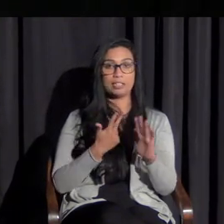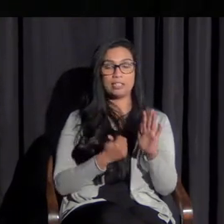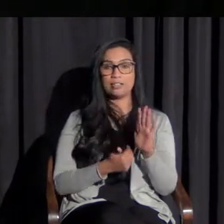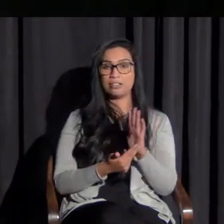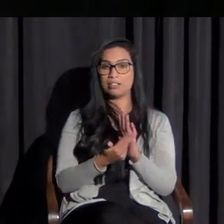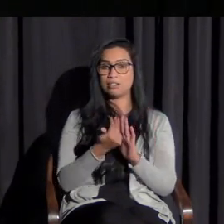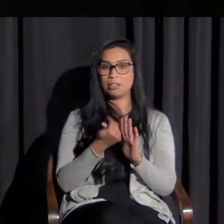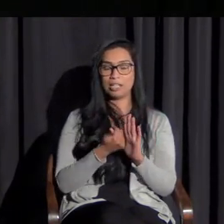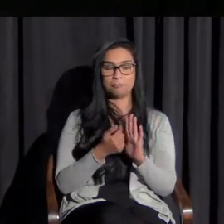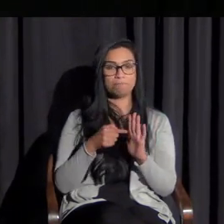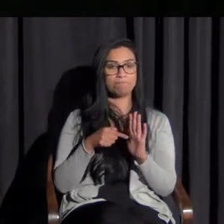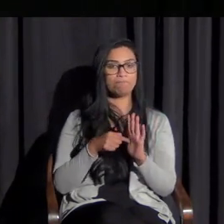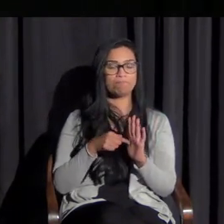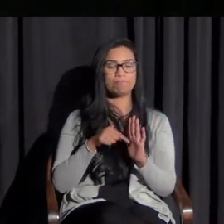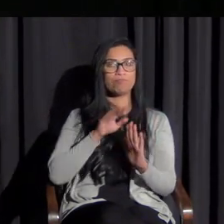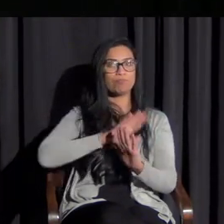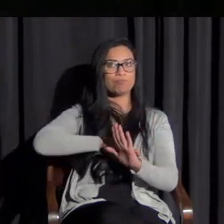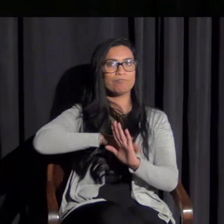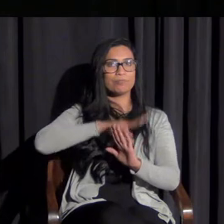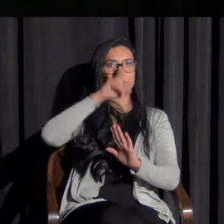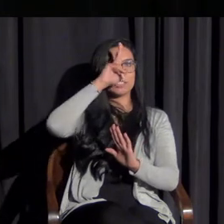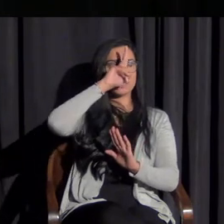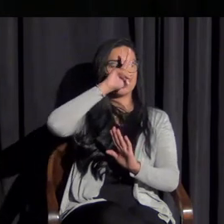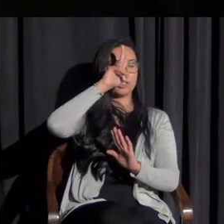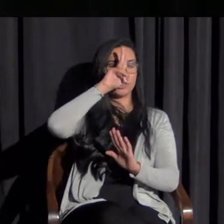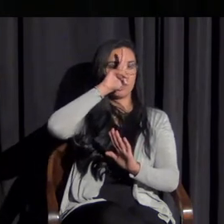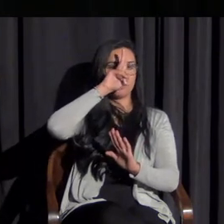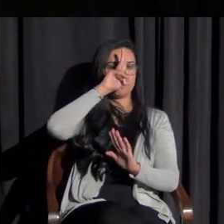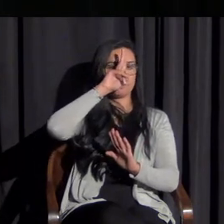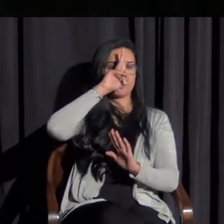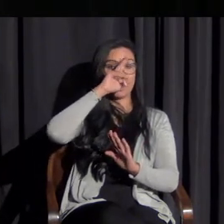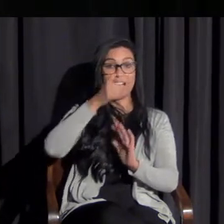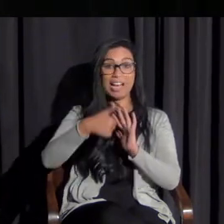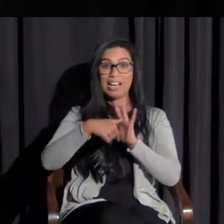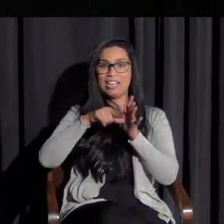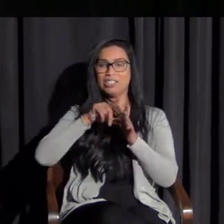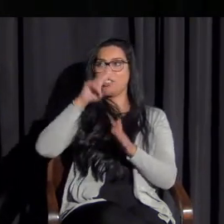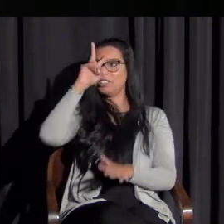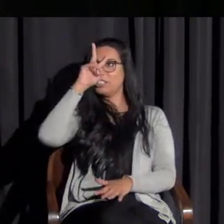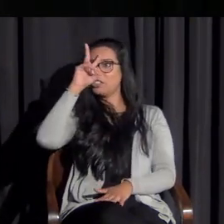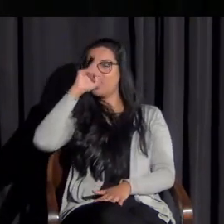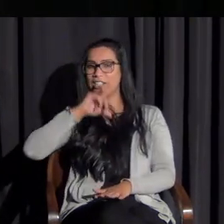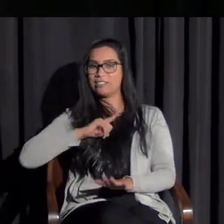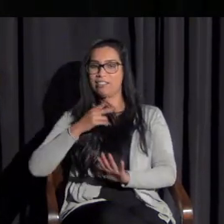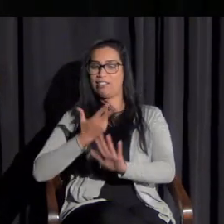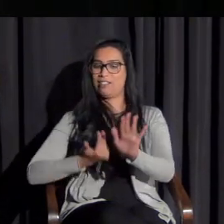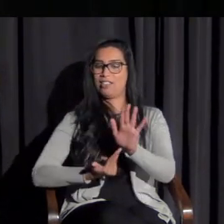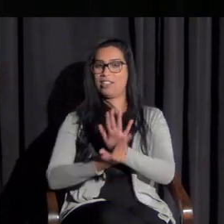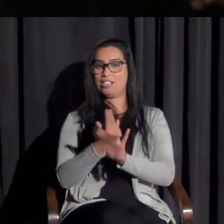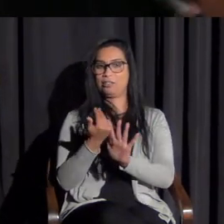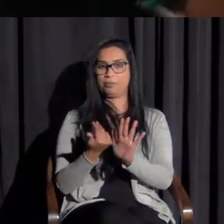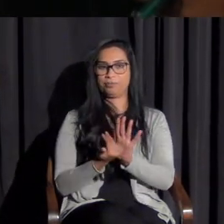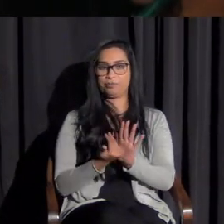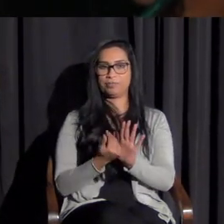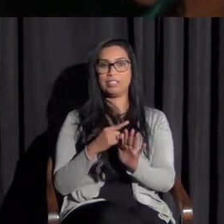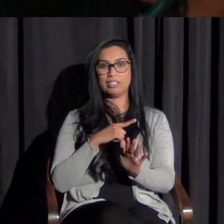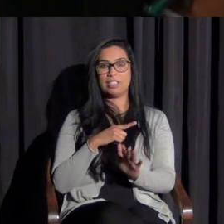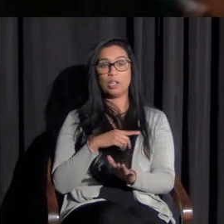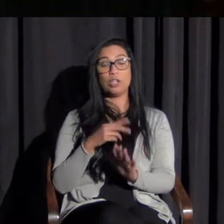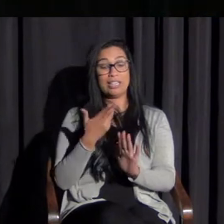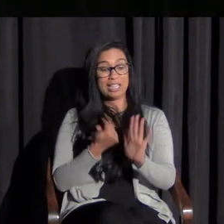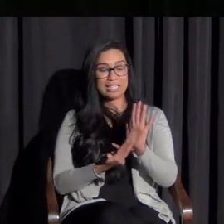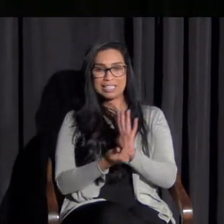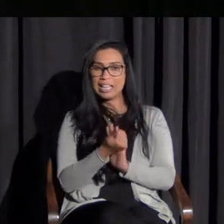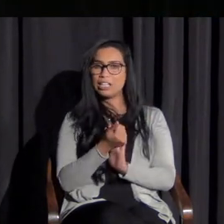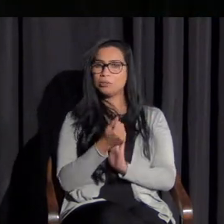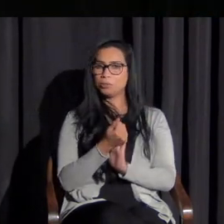fontes históricas, de que desenhos são documentos. Nós